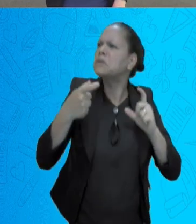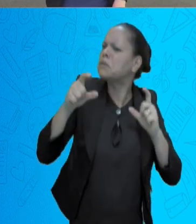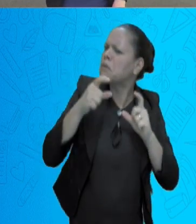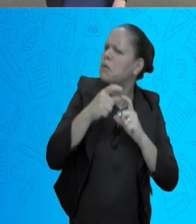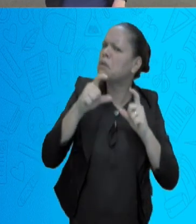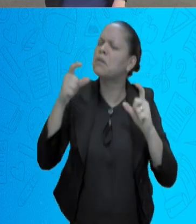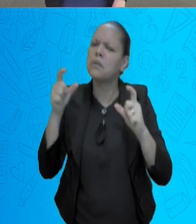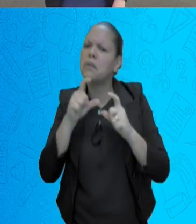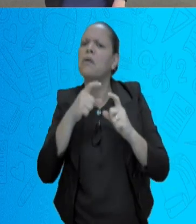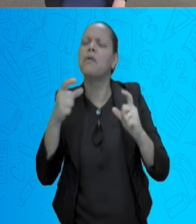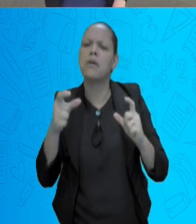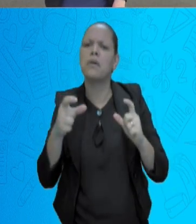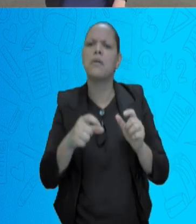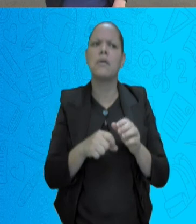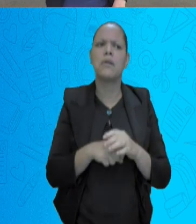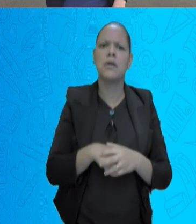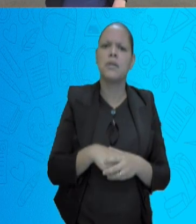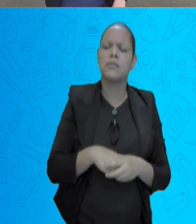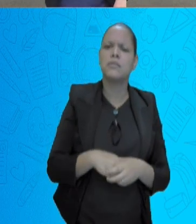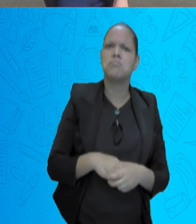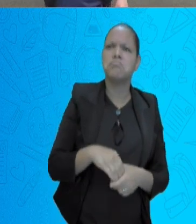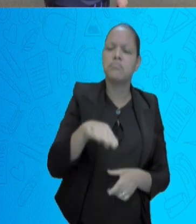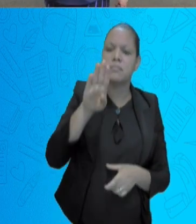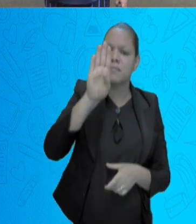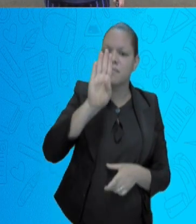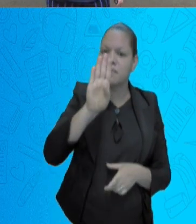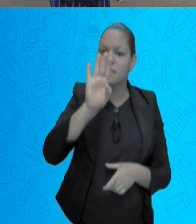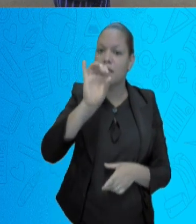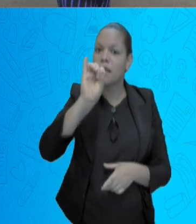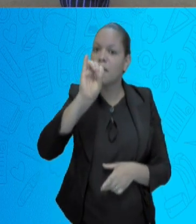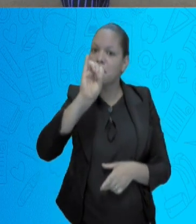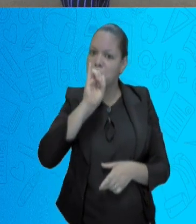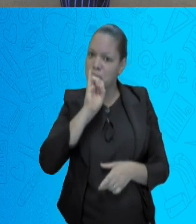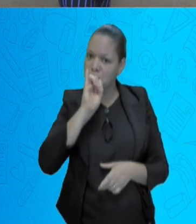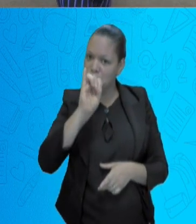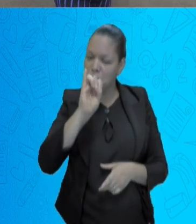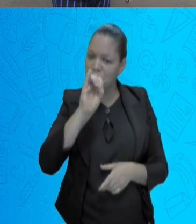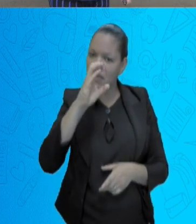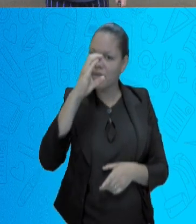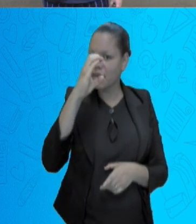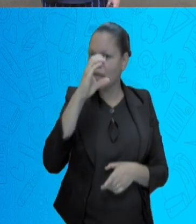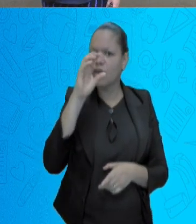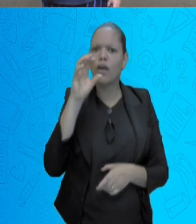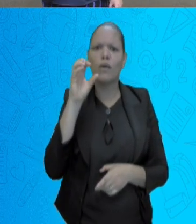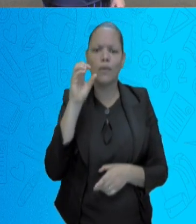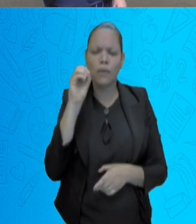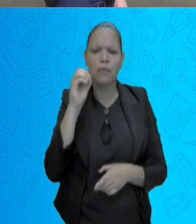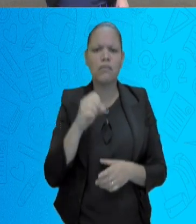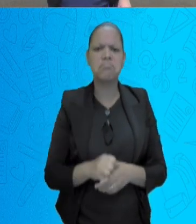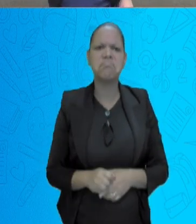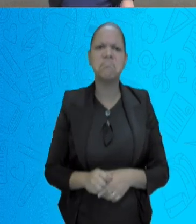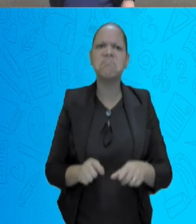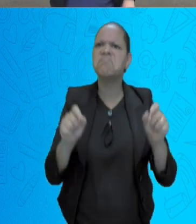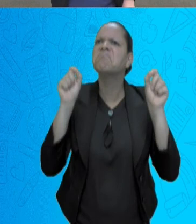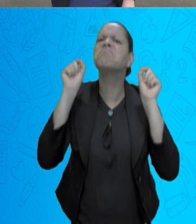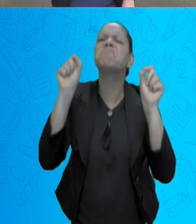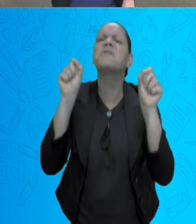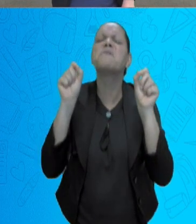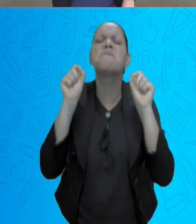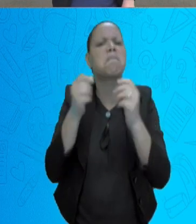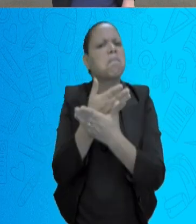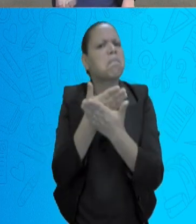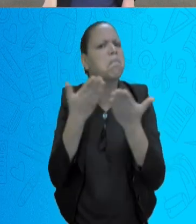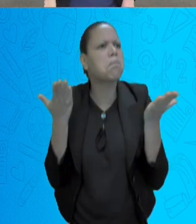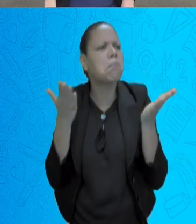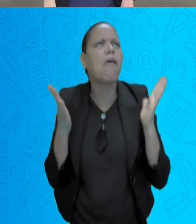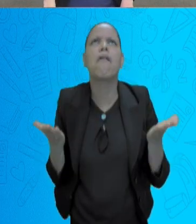neném chupa. Não vou falar o nome, senão eu vou entregar o que é. Então, sinônimo, o que é? Um outro nome que se dá ao